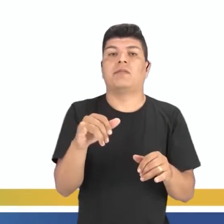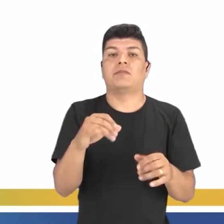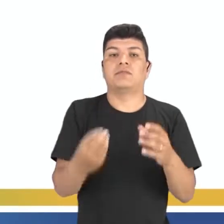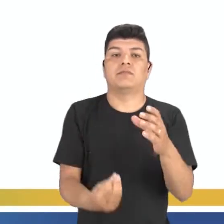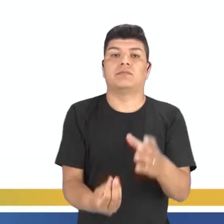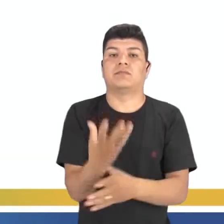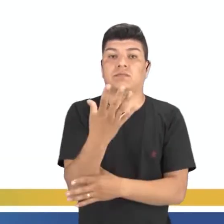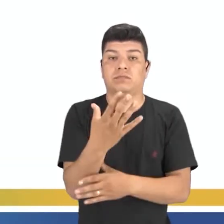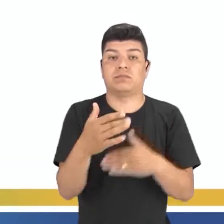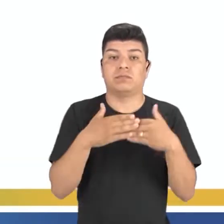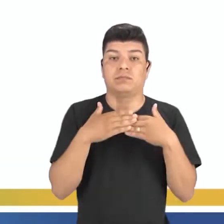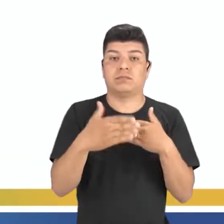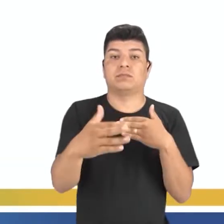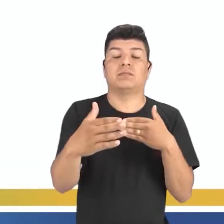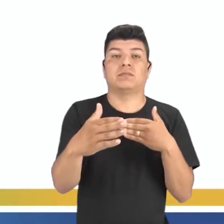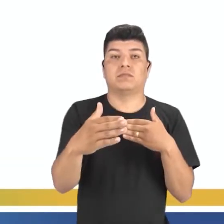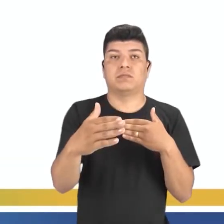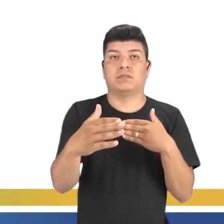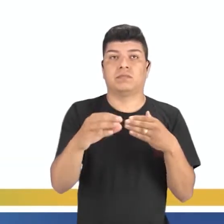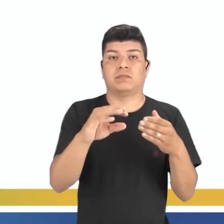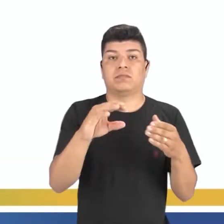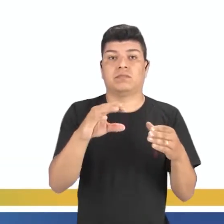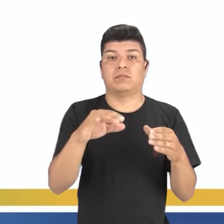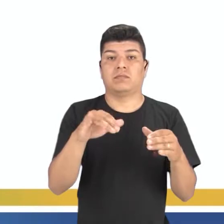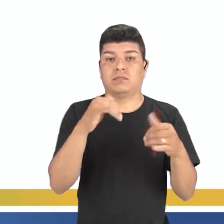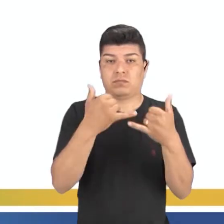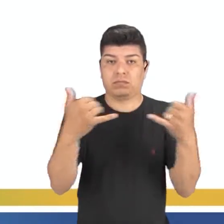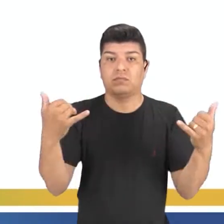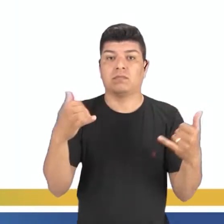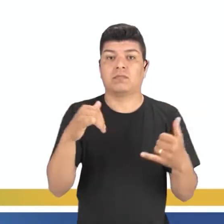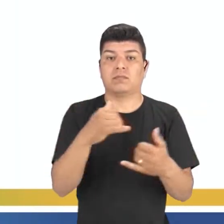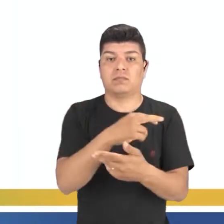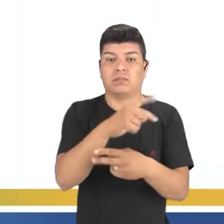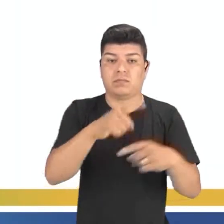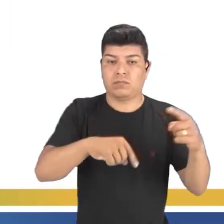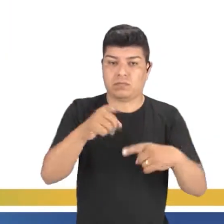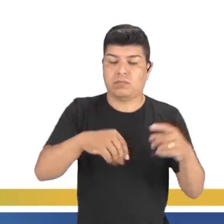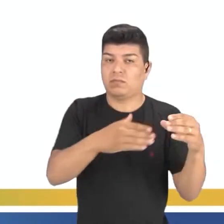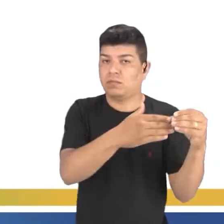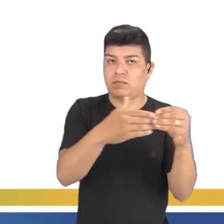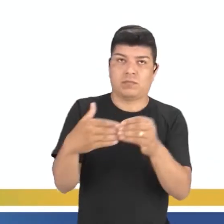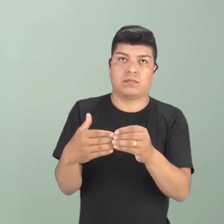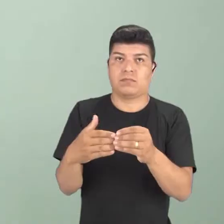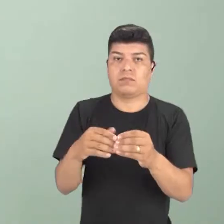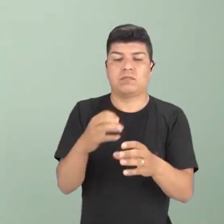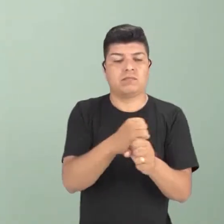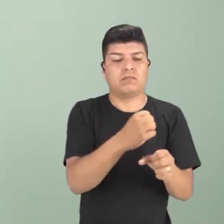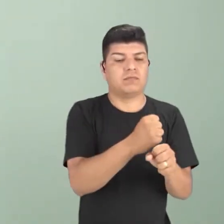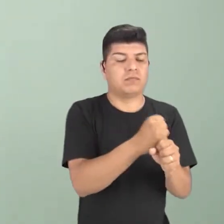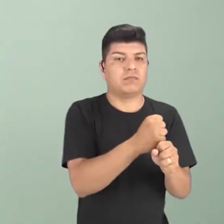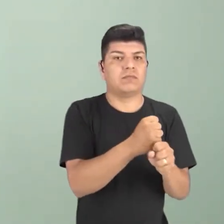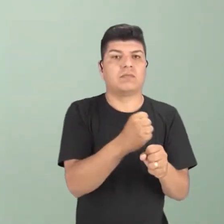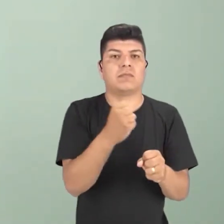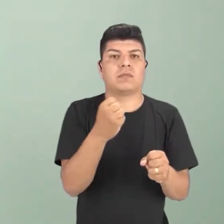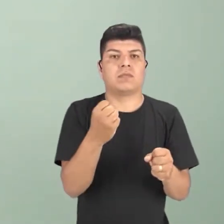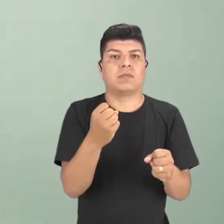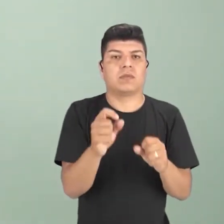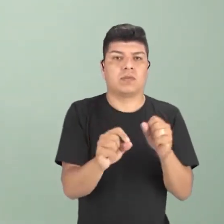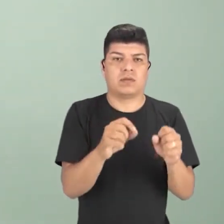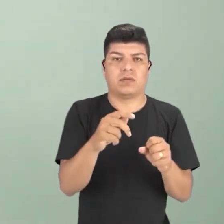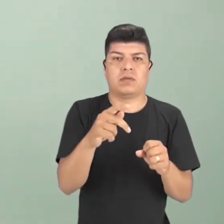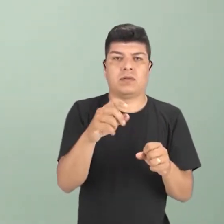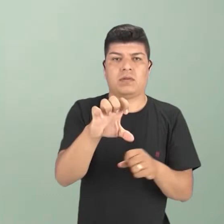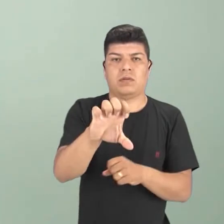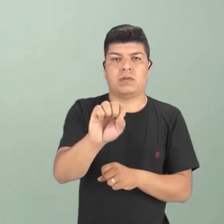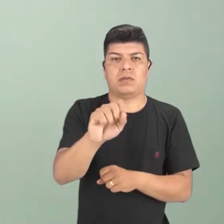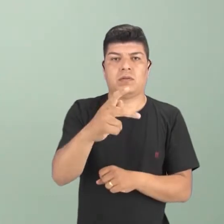gerada a partir dessas cargas aí ao longo de um material condutor. Então, quando quiser calcular, para espiras você